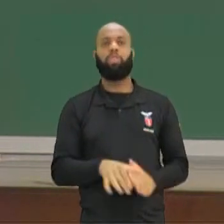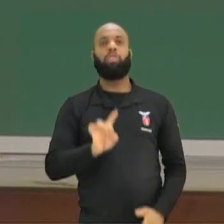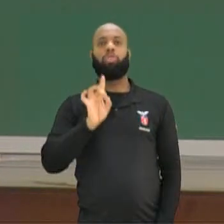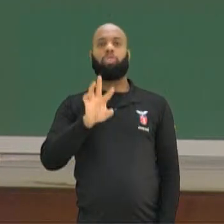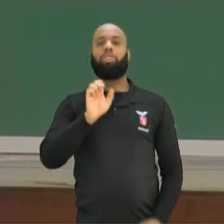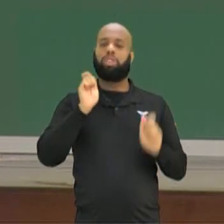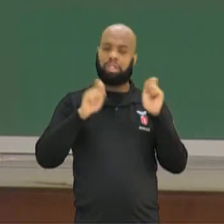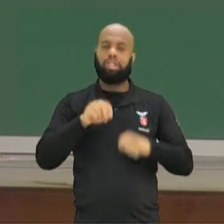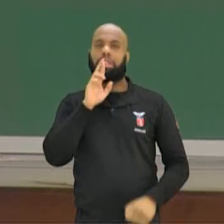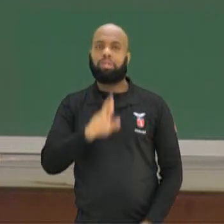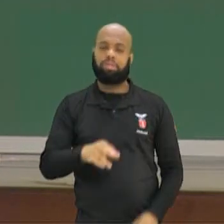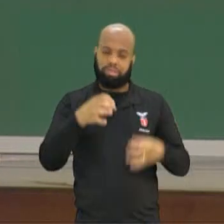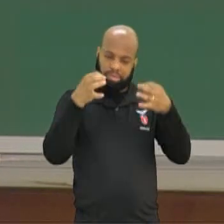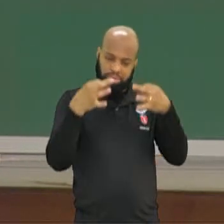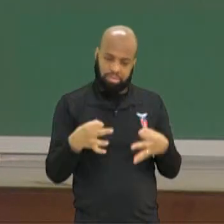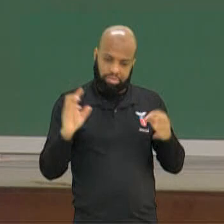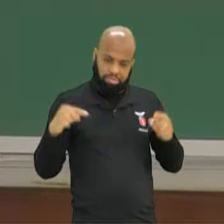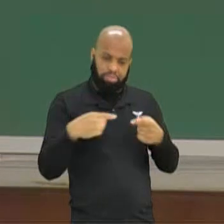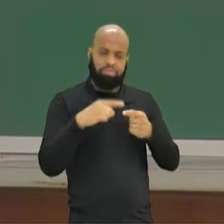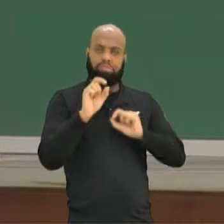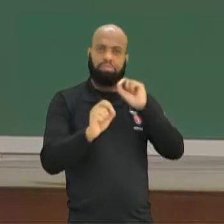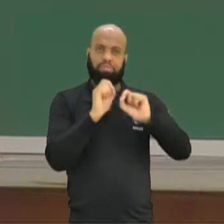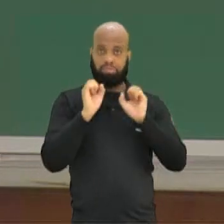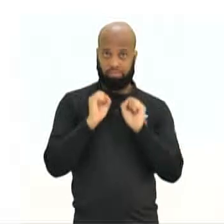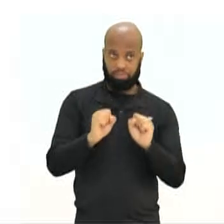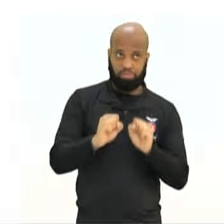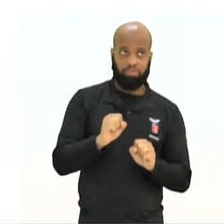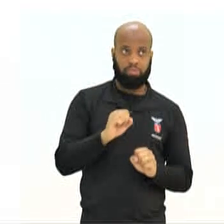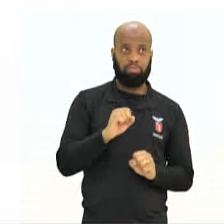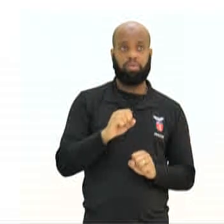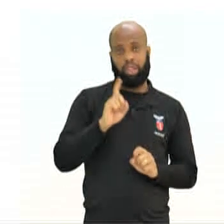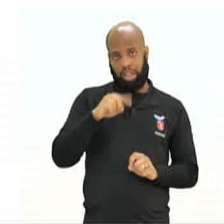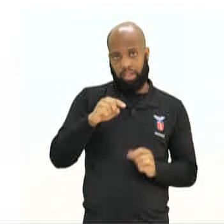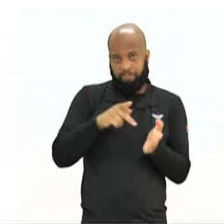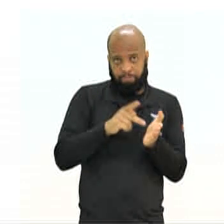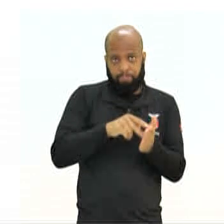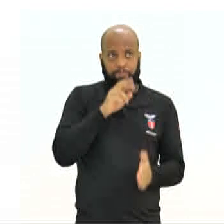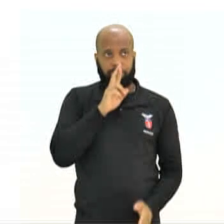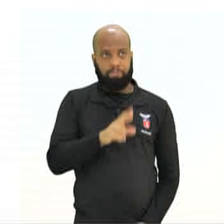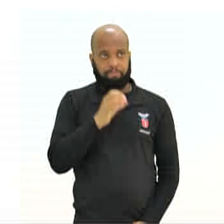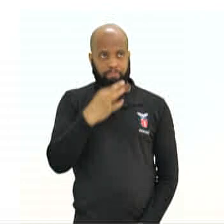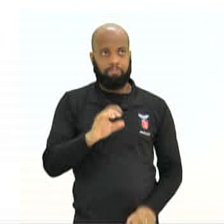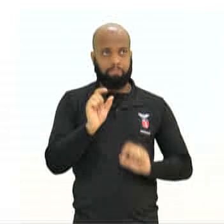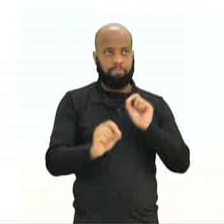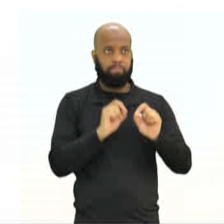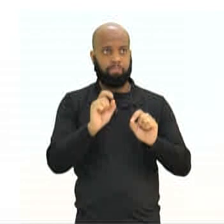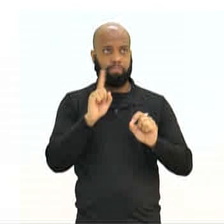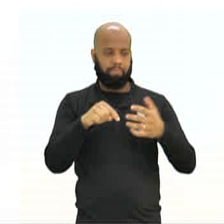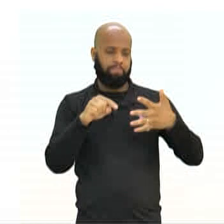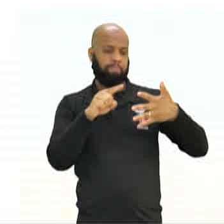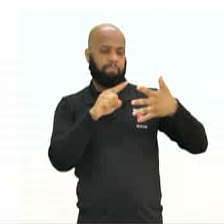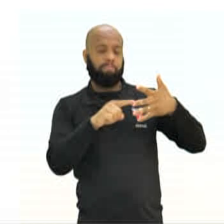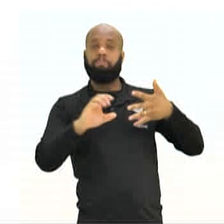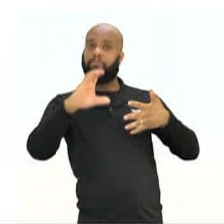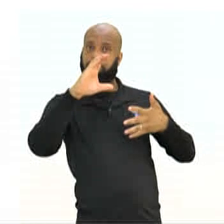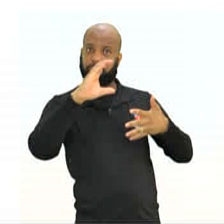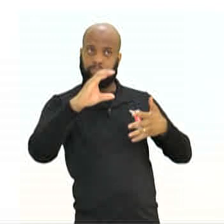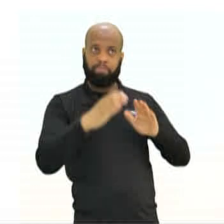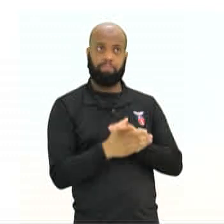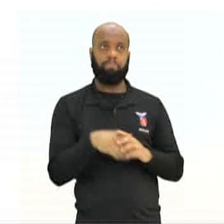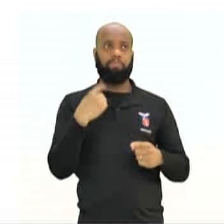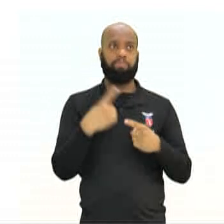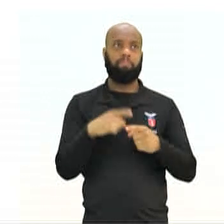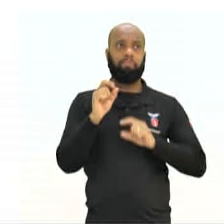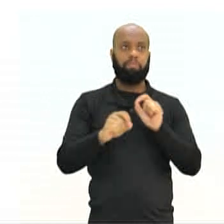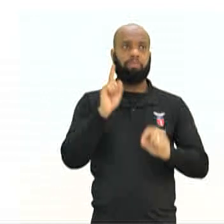questão assertiva que pode ser a correta, que na verdade é a correta, essa aqui os alunos até poderiam marcá-la, mas ela é uma